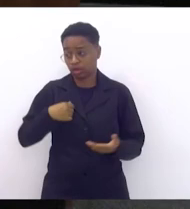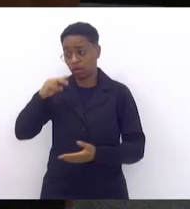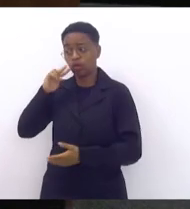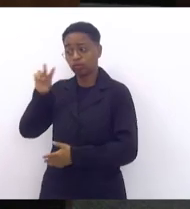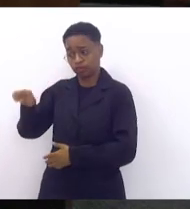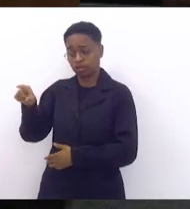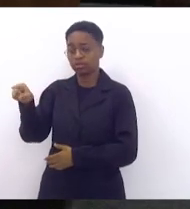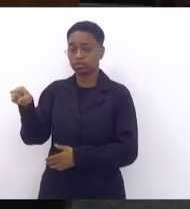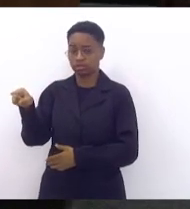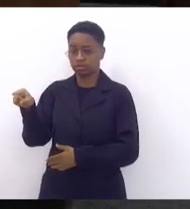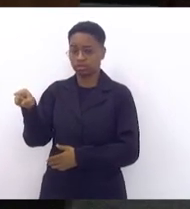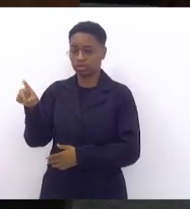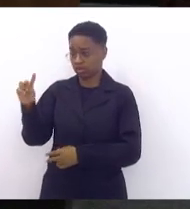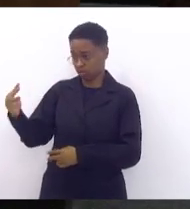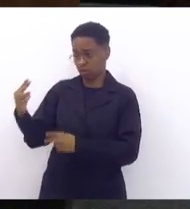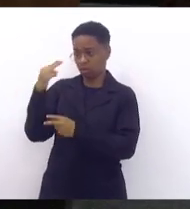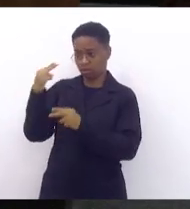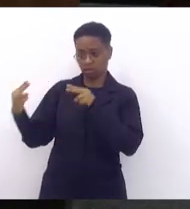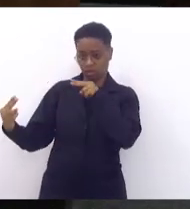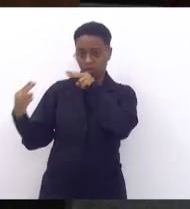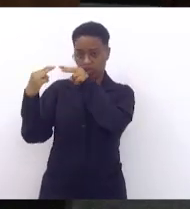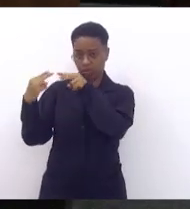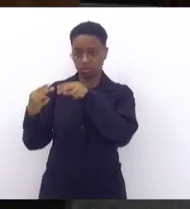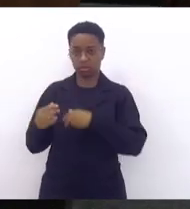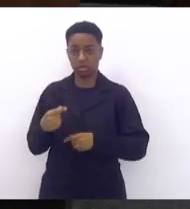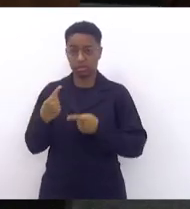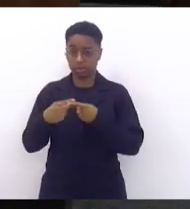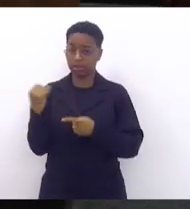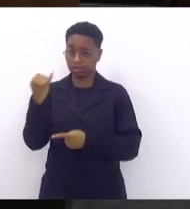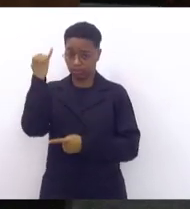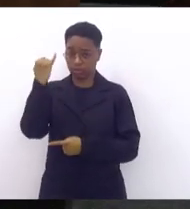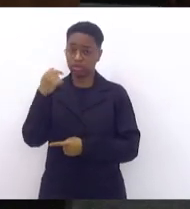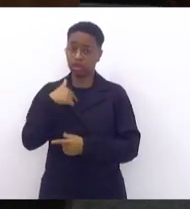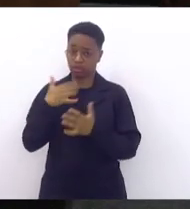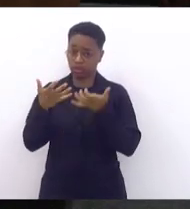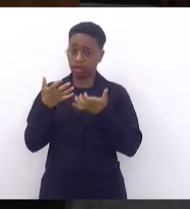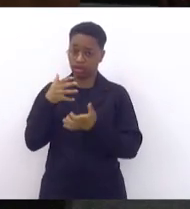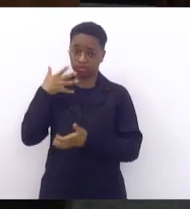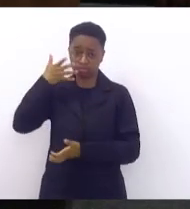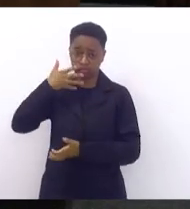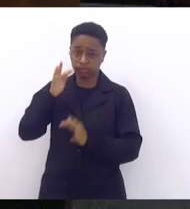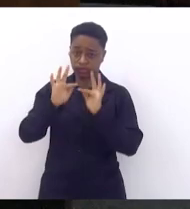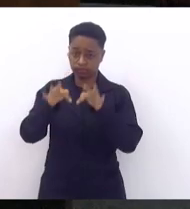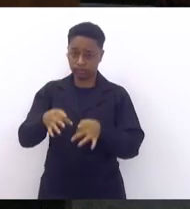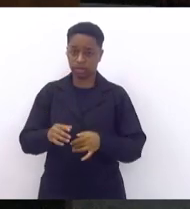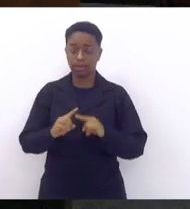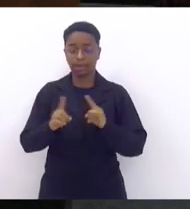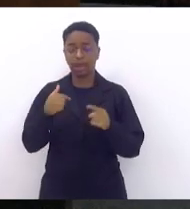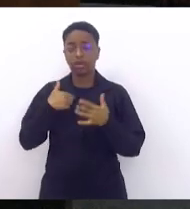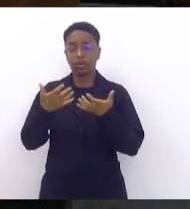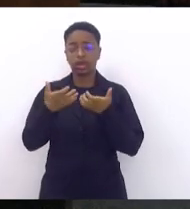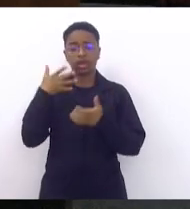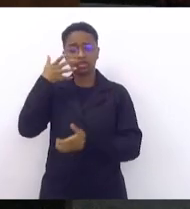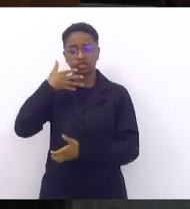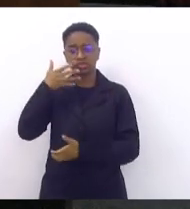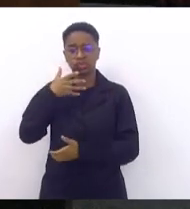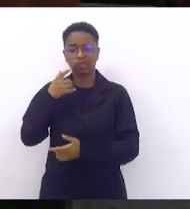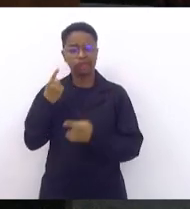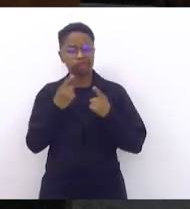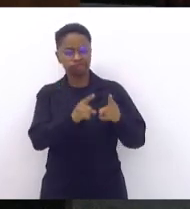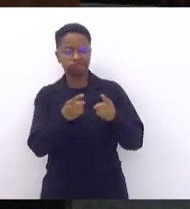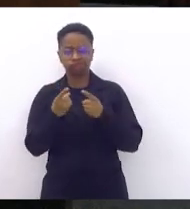stage. Mira a mim, por favor. Que é importante. Eu quero encerrar meu discurso. Mas eu quero fazer um discurso aqui, nada